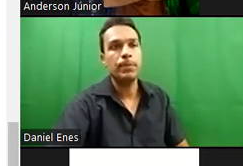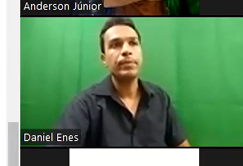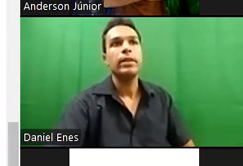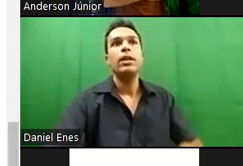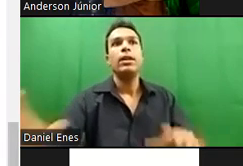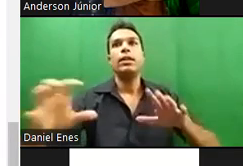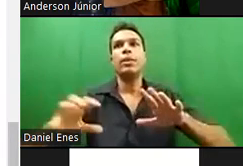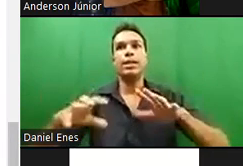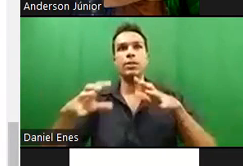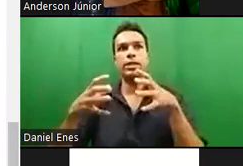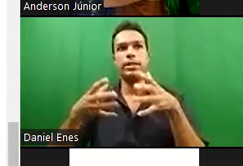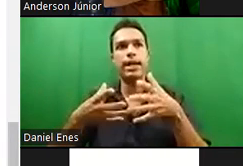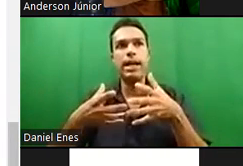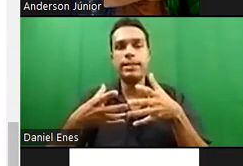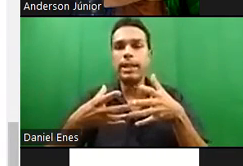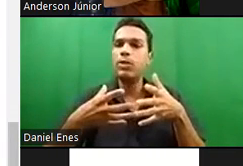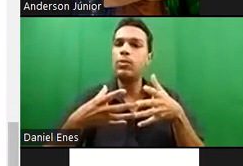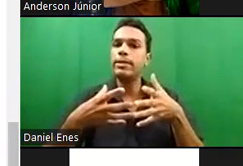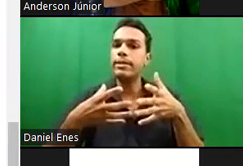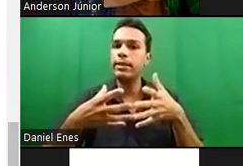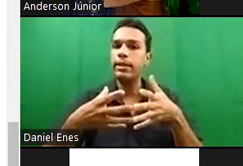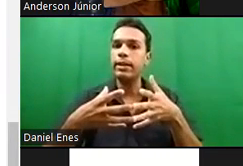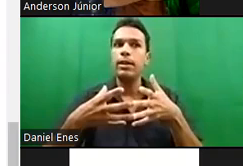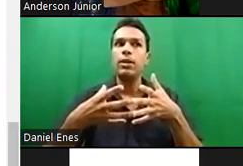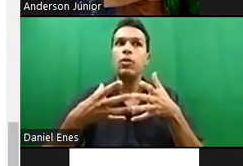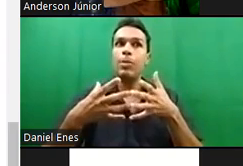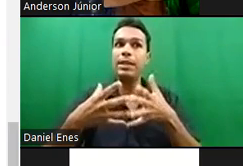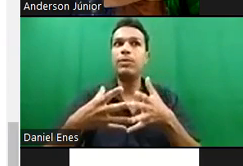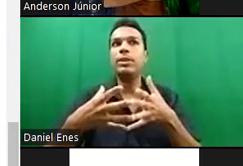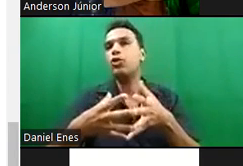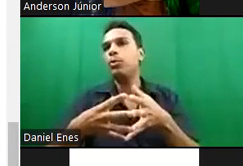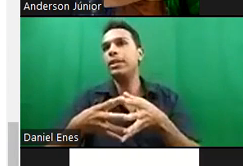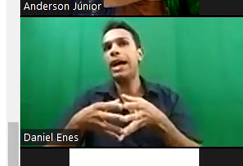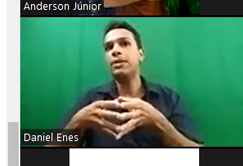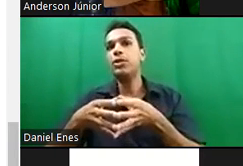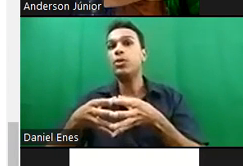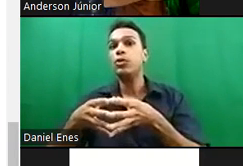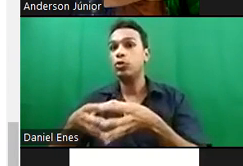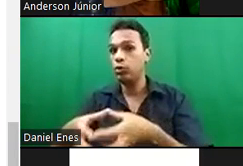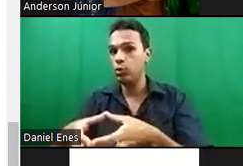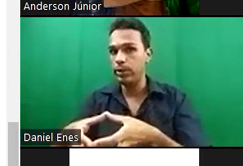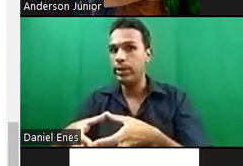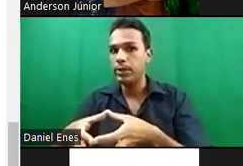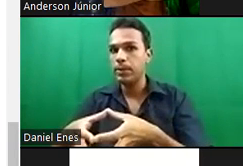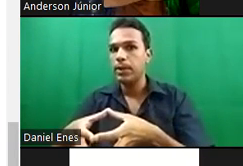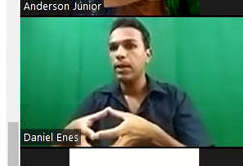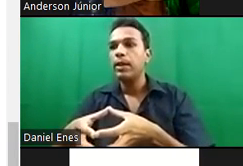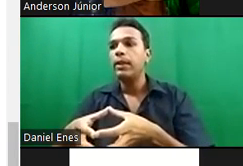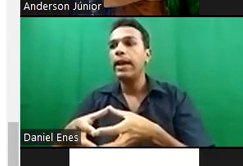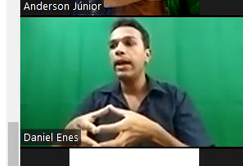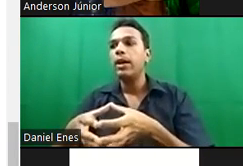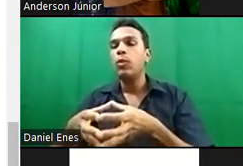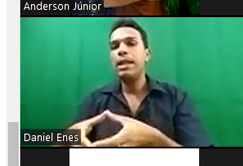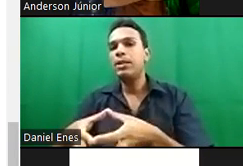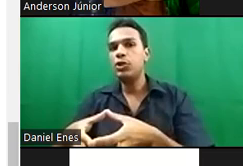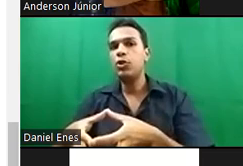surdas. Então, a língua de sinais ela é reconhecida como a língua das comunidades surdas,